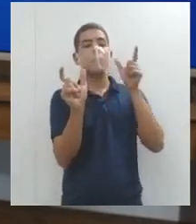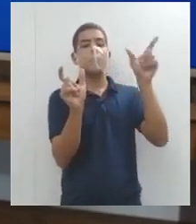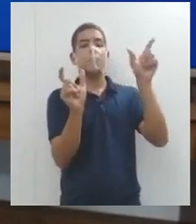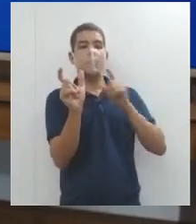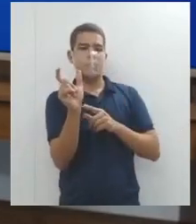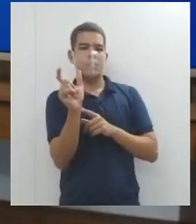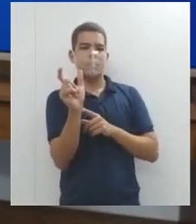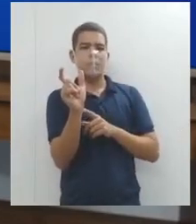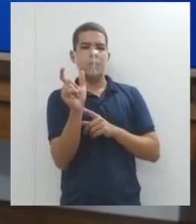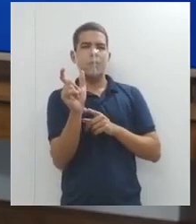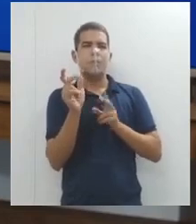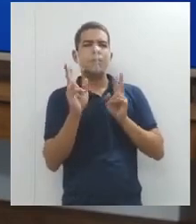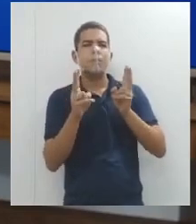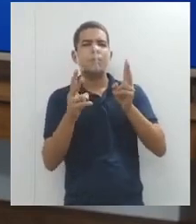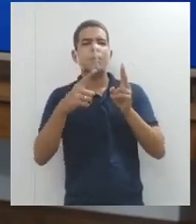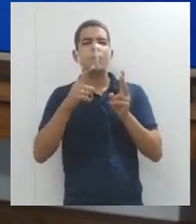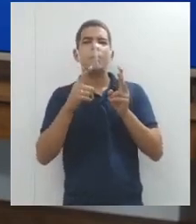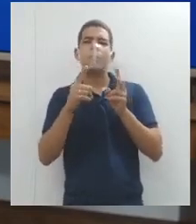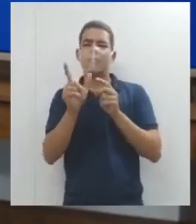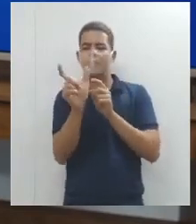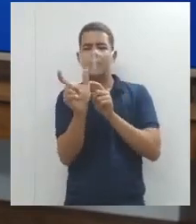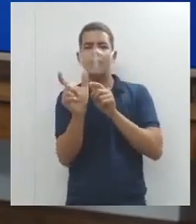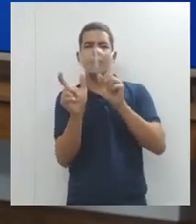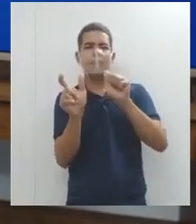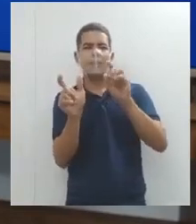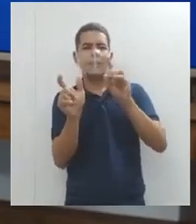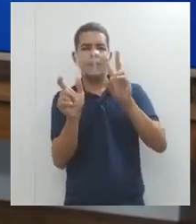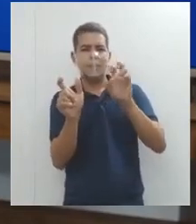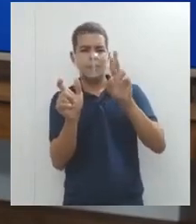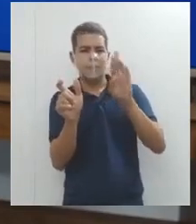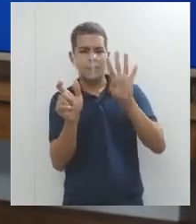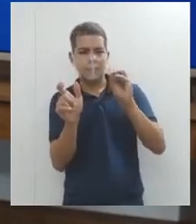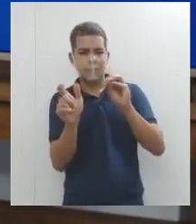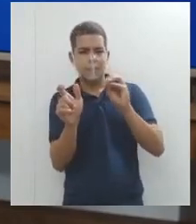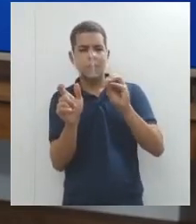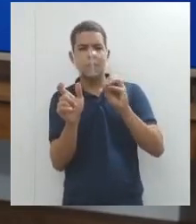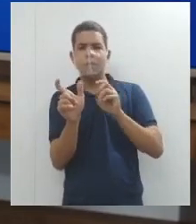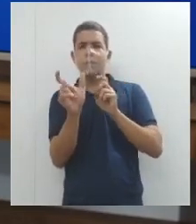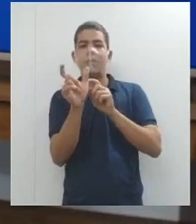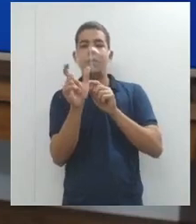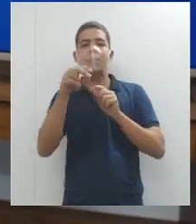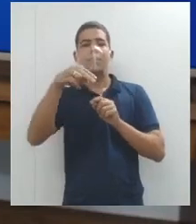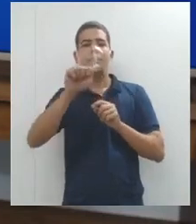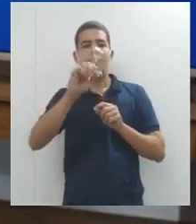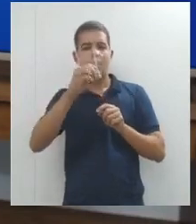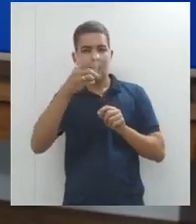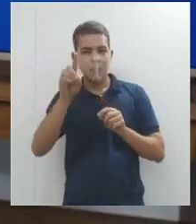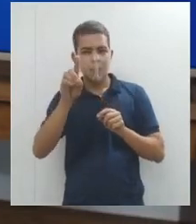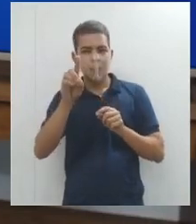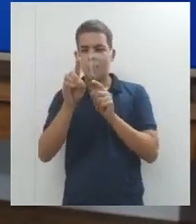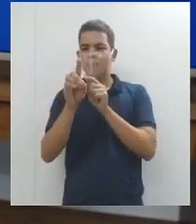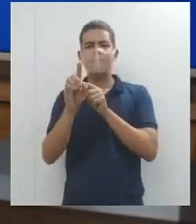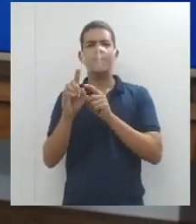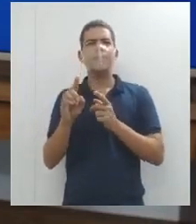nem sempre podemos dizer que ela é um advérbio, nem sempre. Por exemplo, a palavra não, né? A palavra